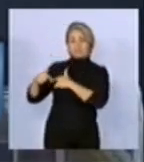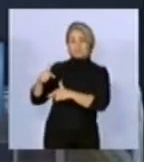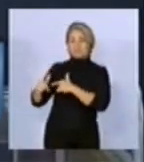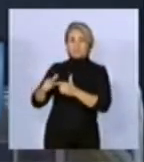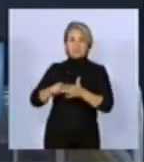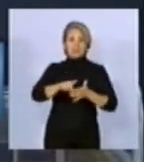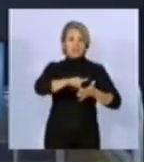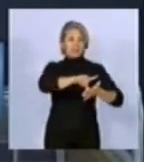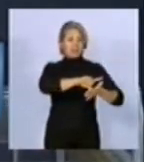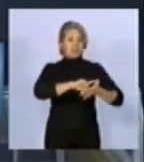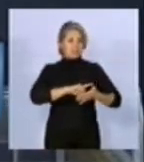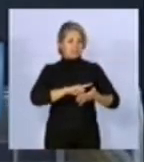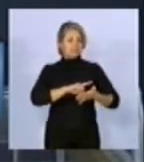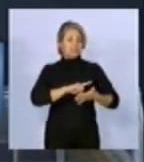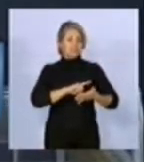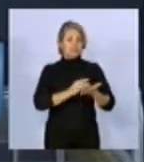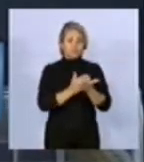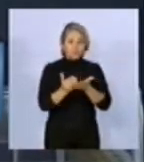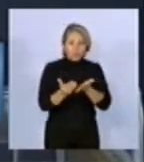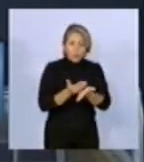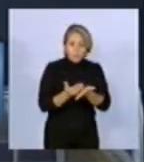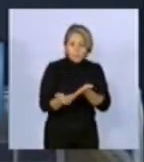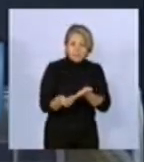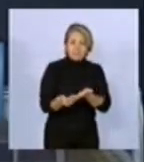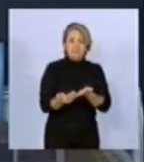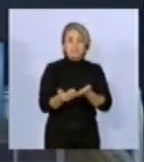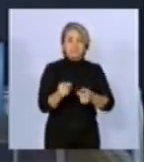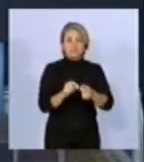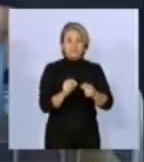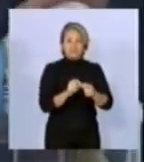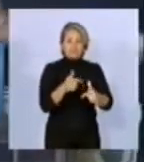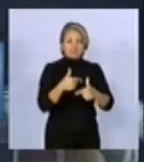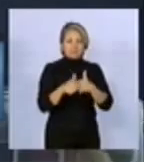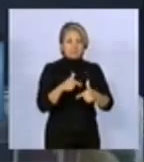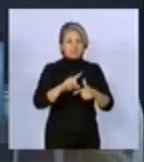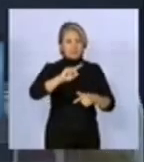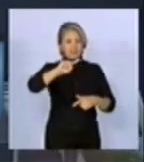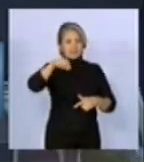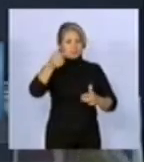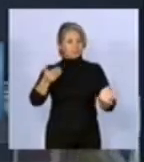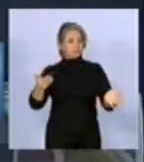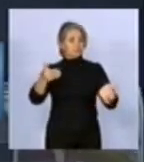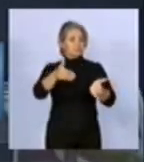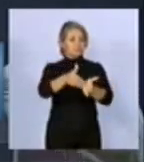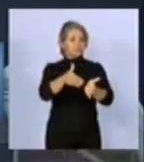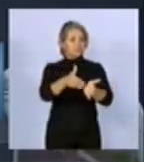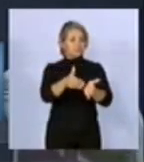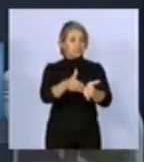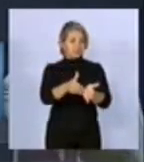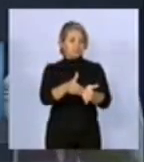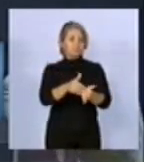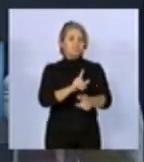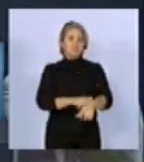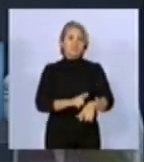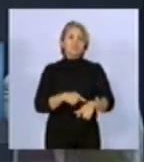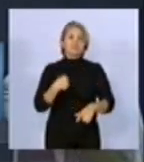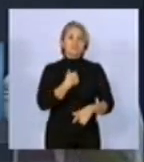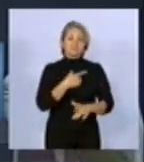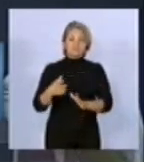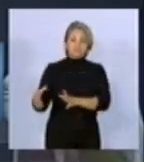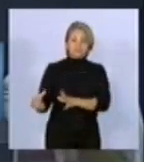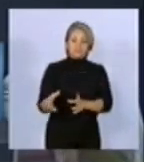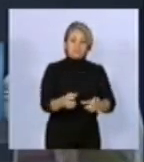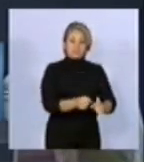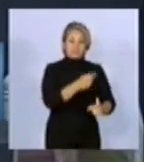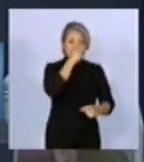anteriormente a sua ao início de sua quantificação né e depois no final deles quando nós retiramos O